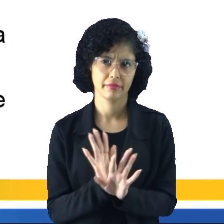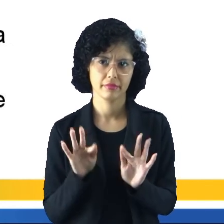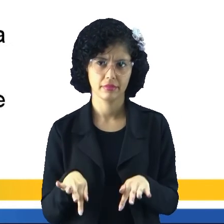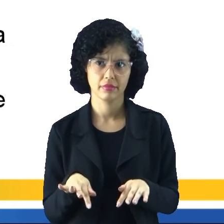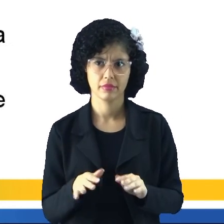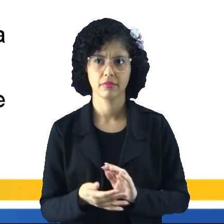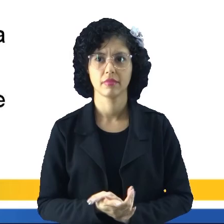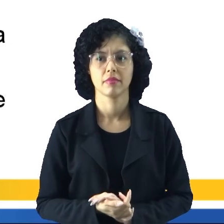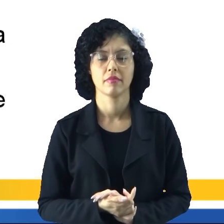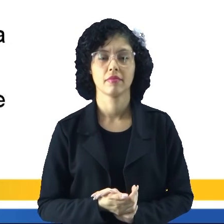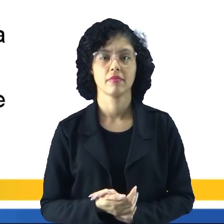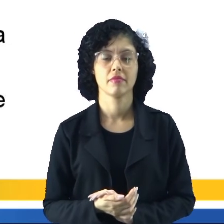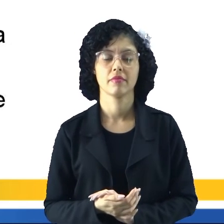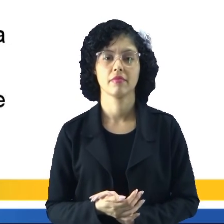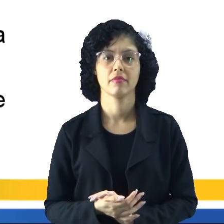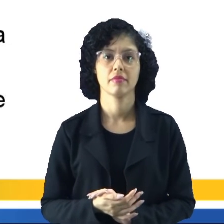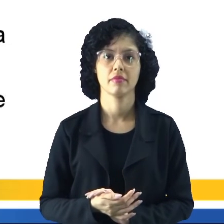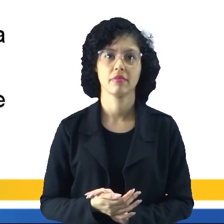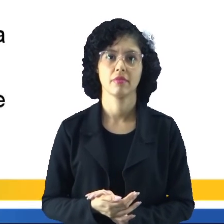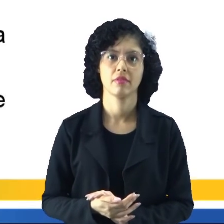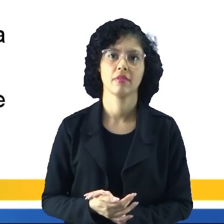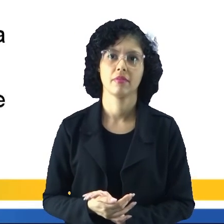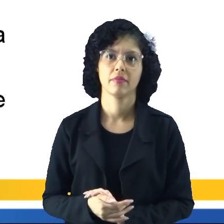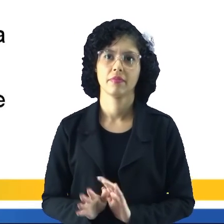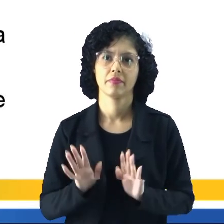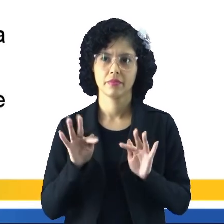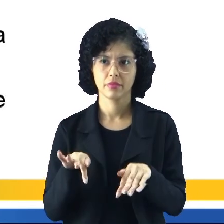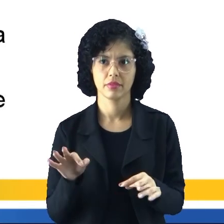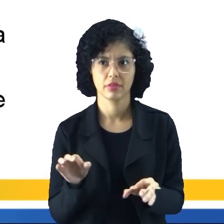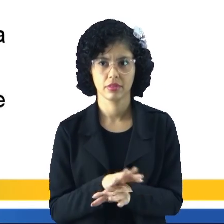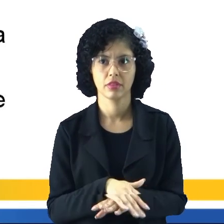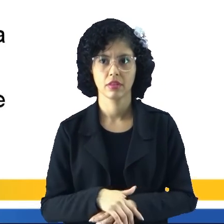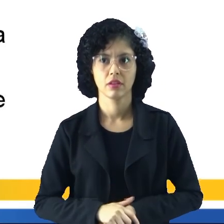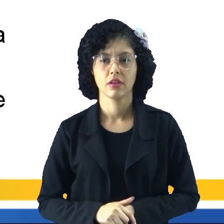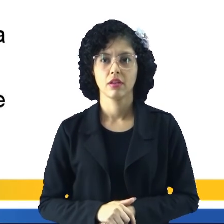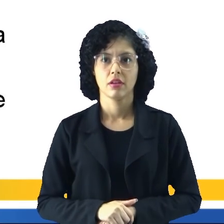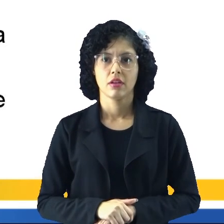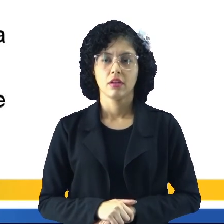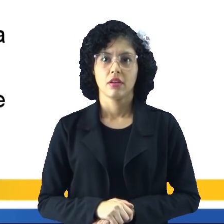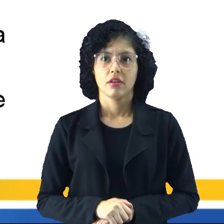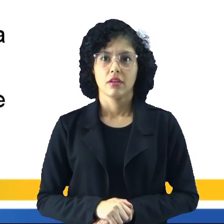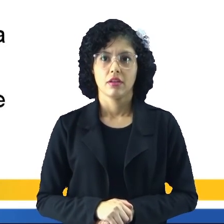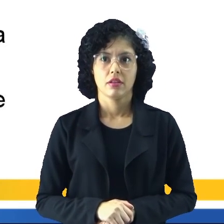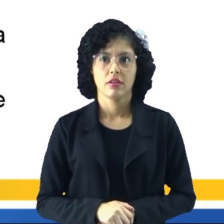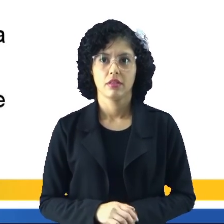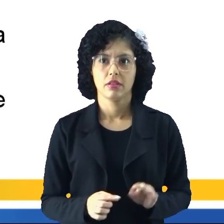acaba, ou seja, é uma espécie já quase do desfecho ali, né? Então,